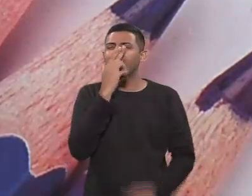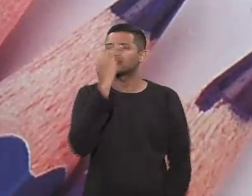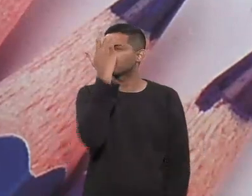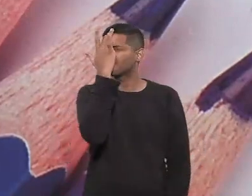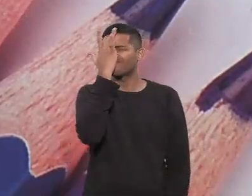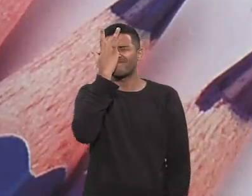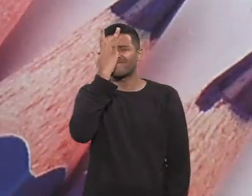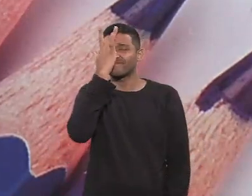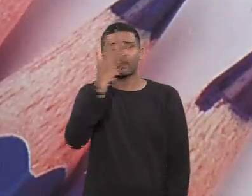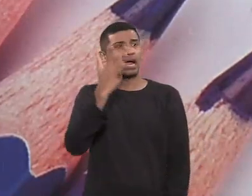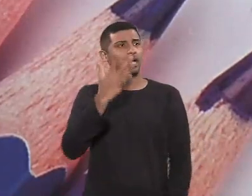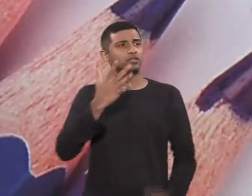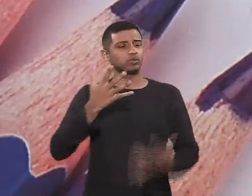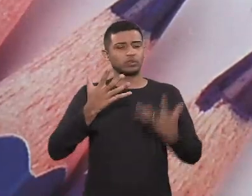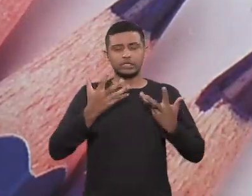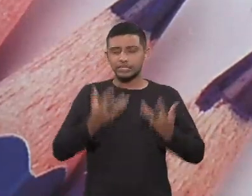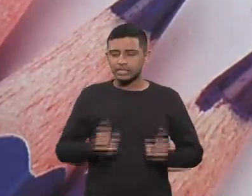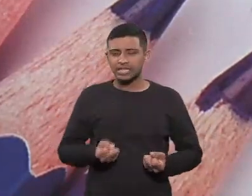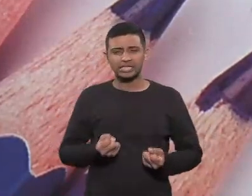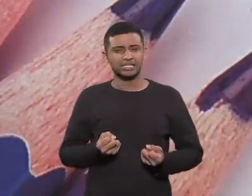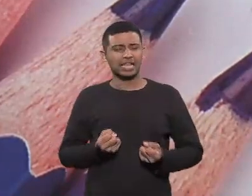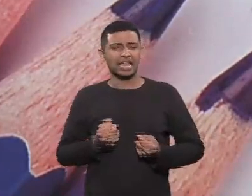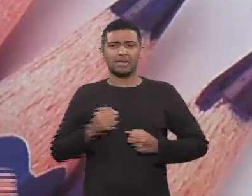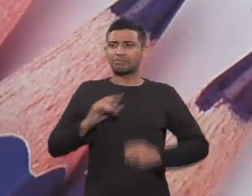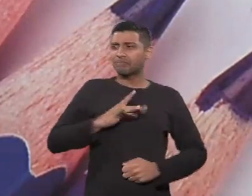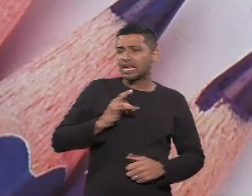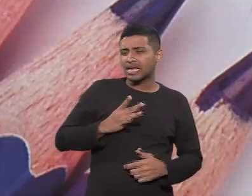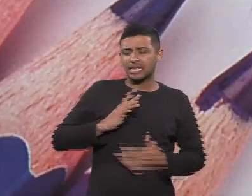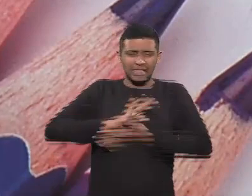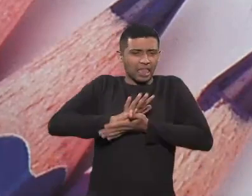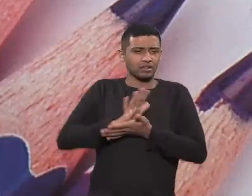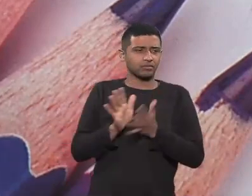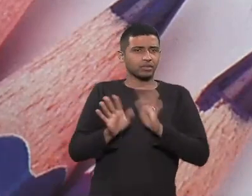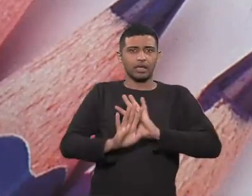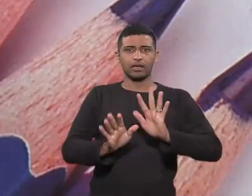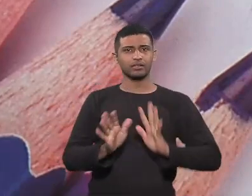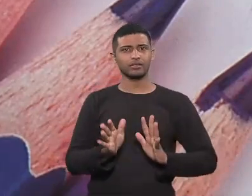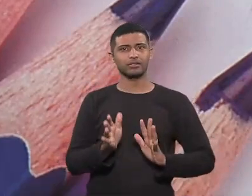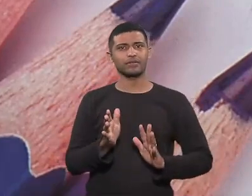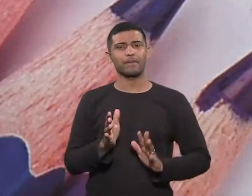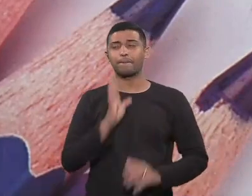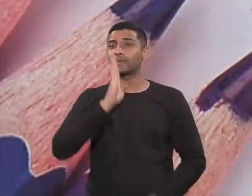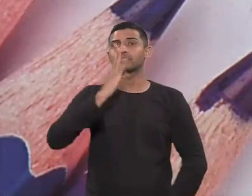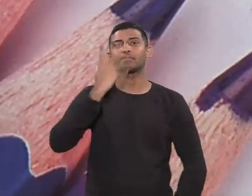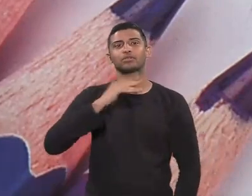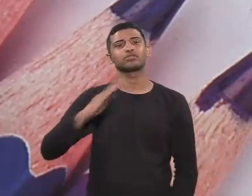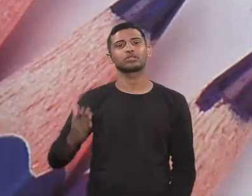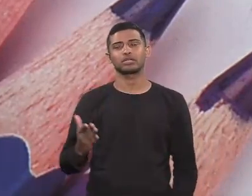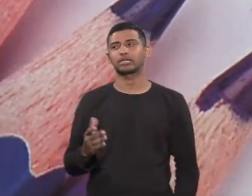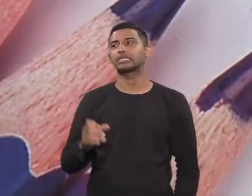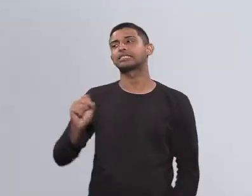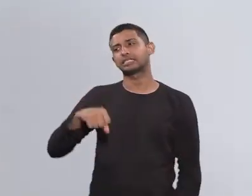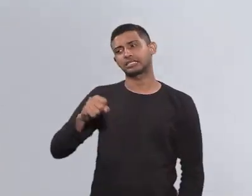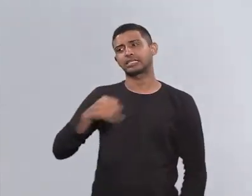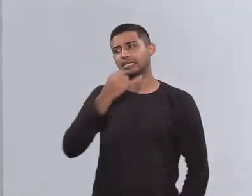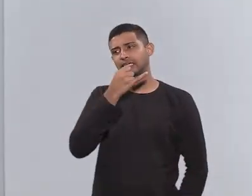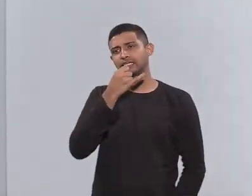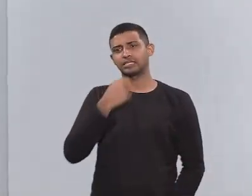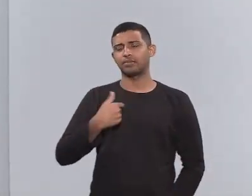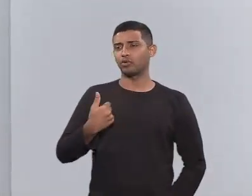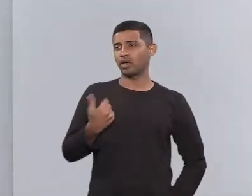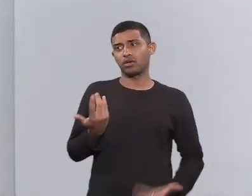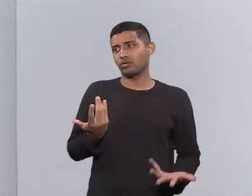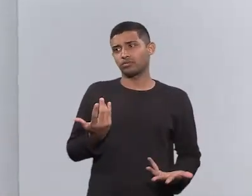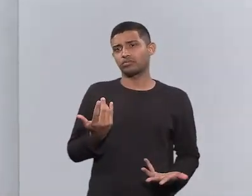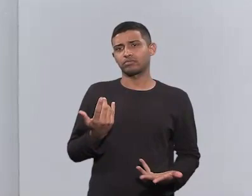fácil da gente aceitar, da gente não ter tanto medo. Sim, com certeza. Para criança, principalmente. E se pro adulto, às vezes, é difícil. Eu tive por mim. Eu